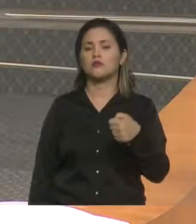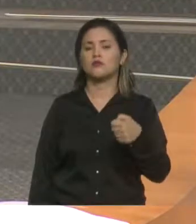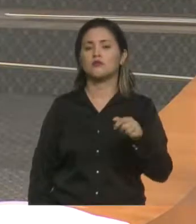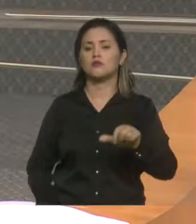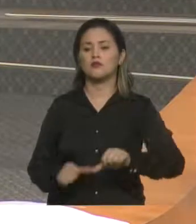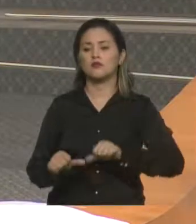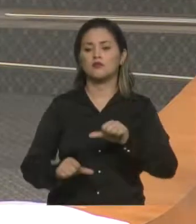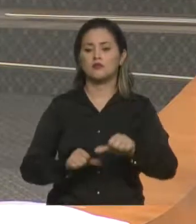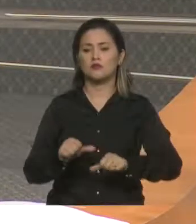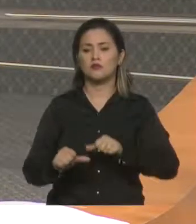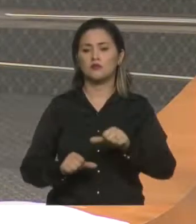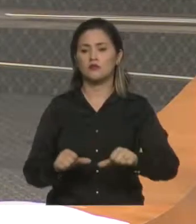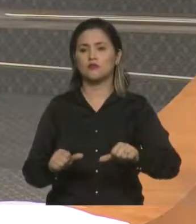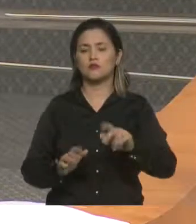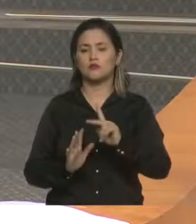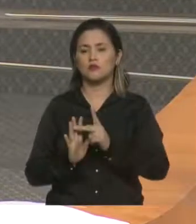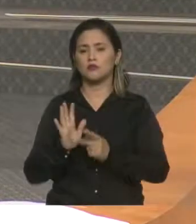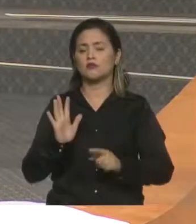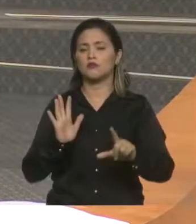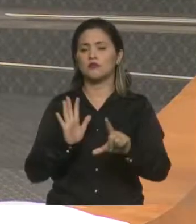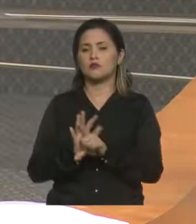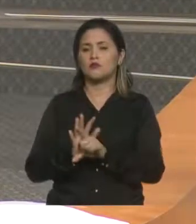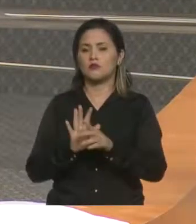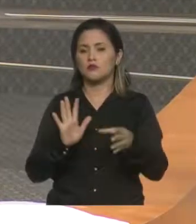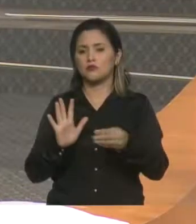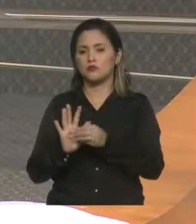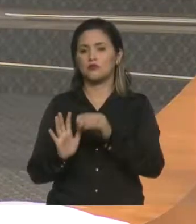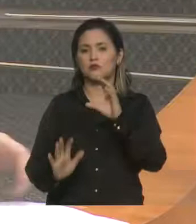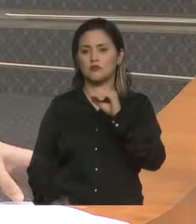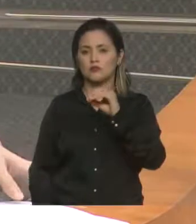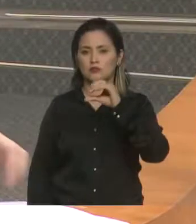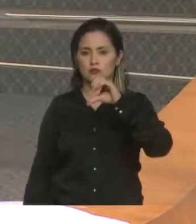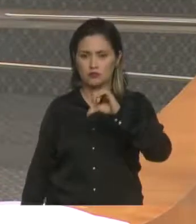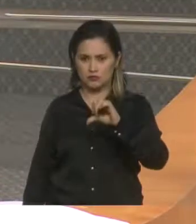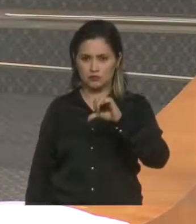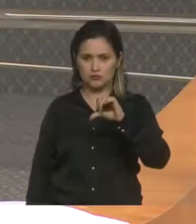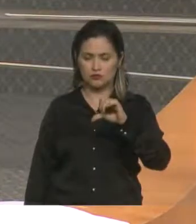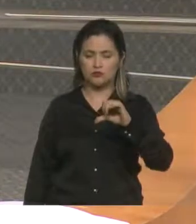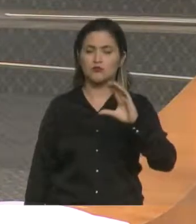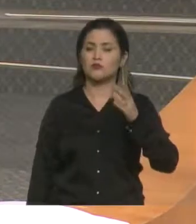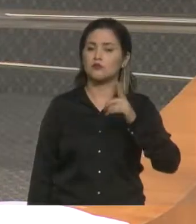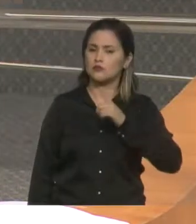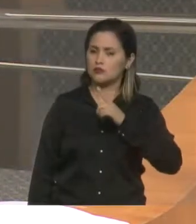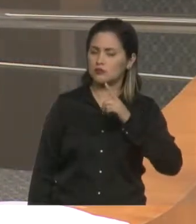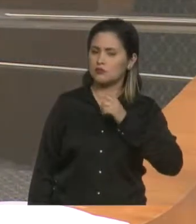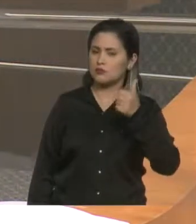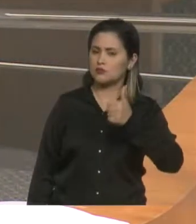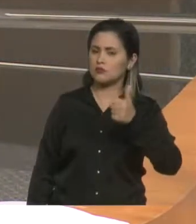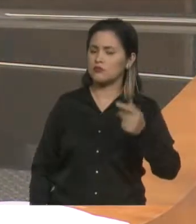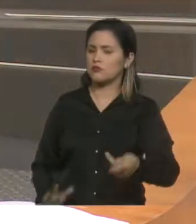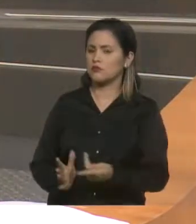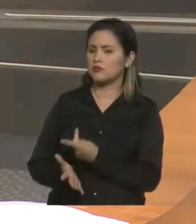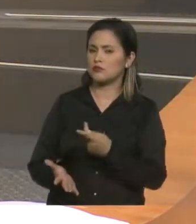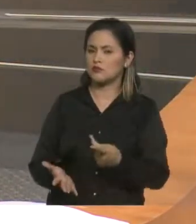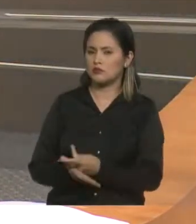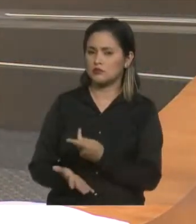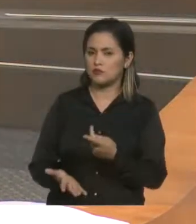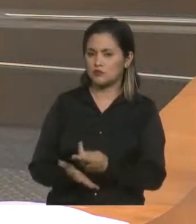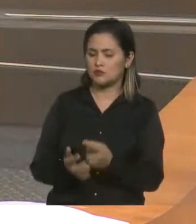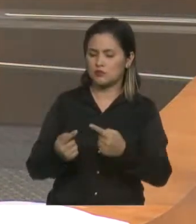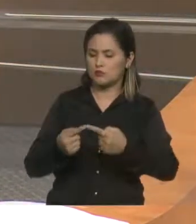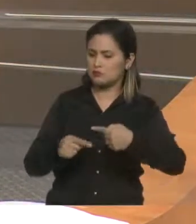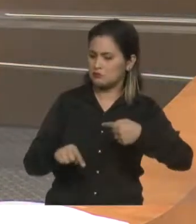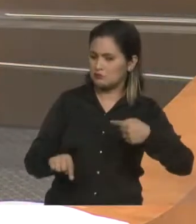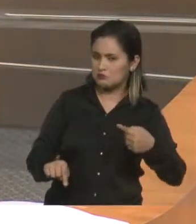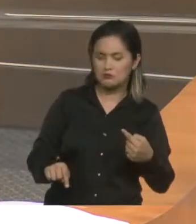em projeto de lei complementar 009. Bem aqui, já tem o primeiro erro, a primeira